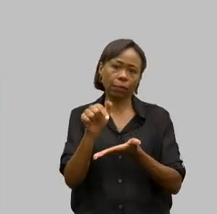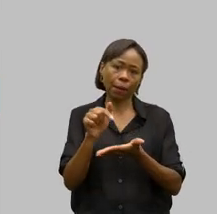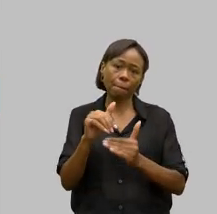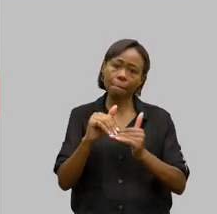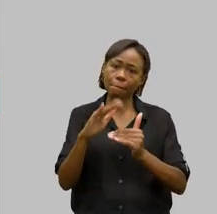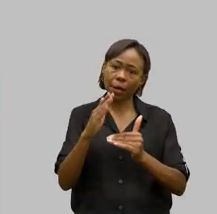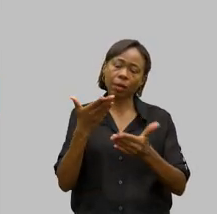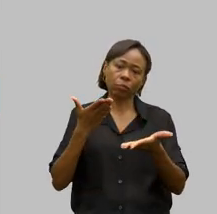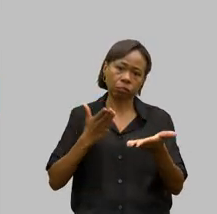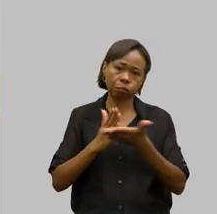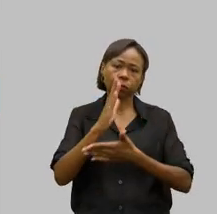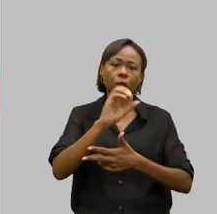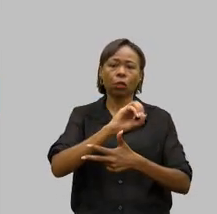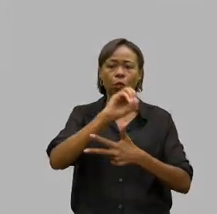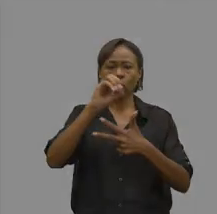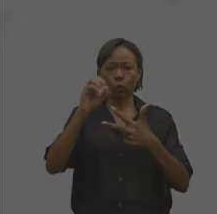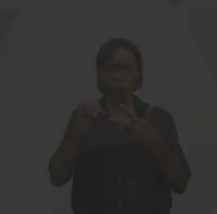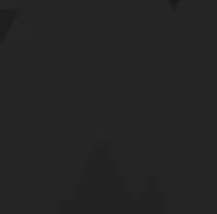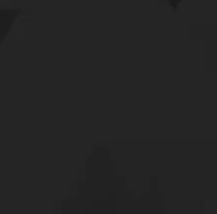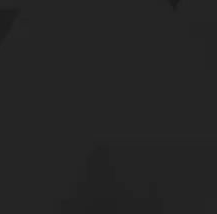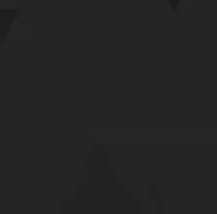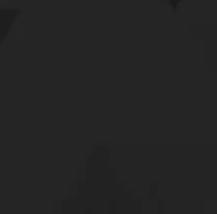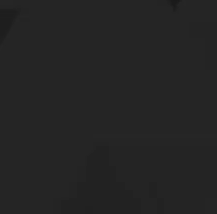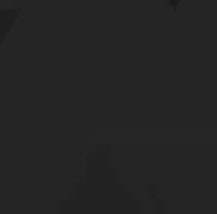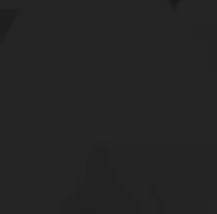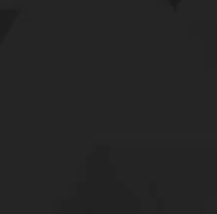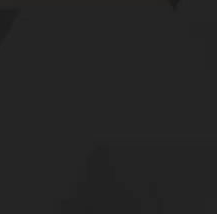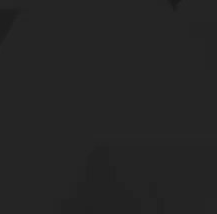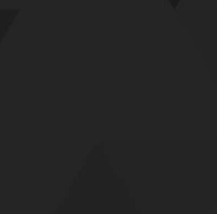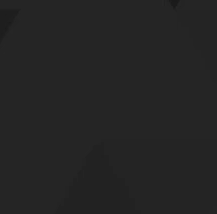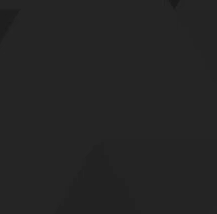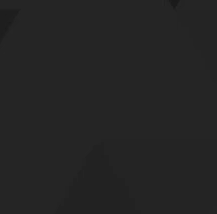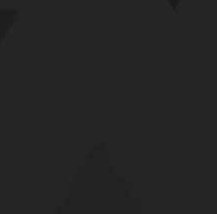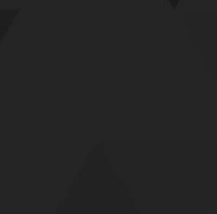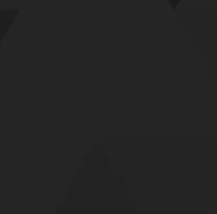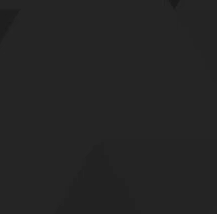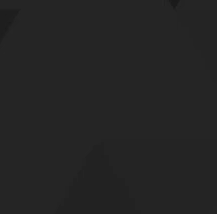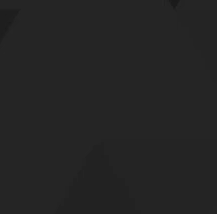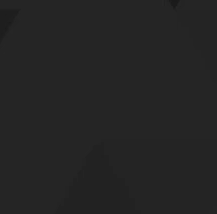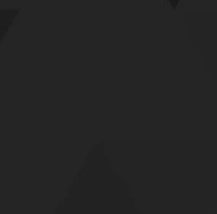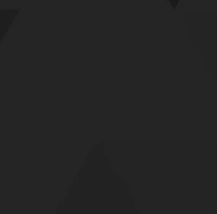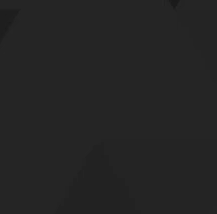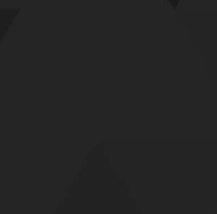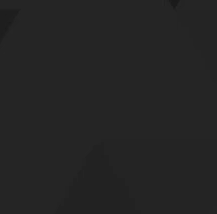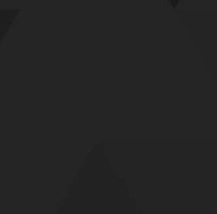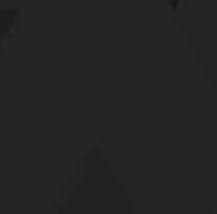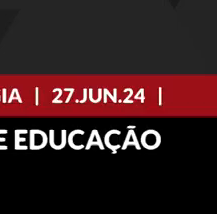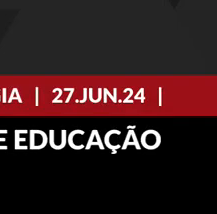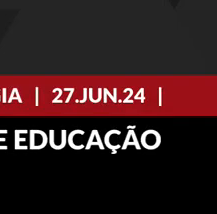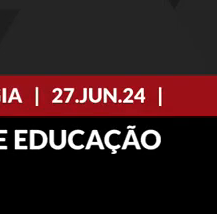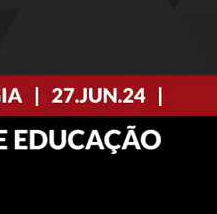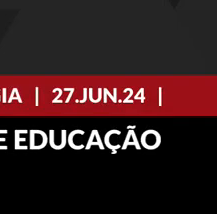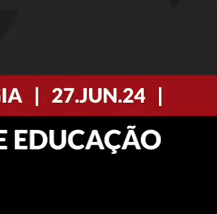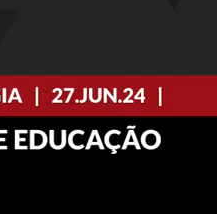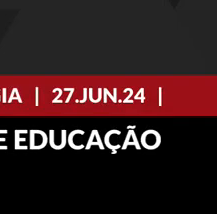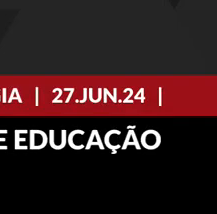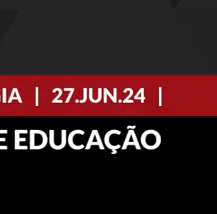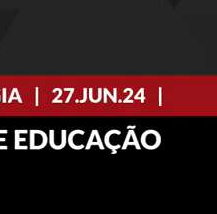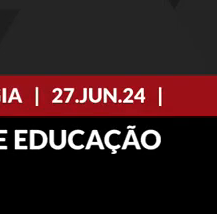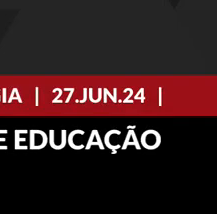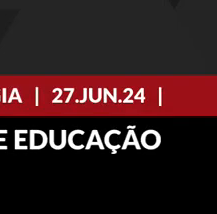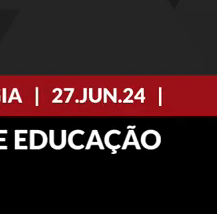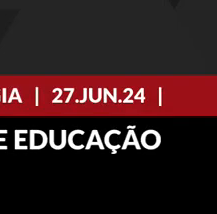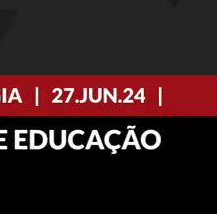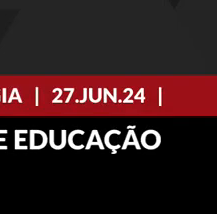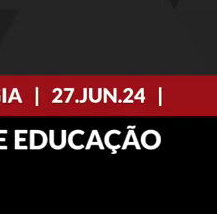aprovação dos nossos estudantes na internet. Trago também alguns investimentos de infraestrutura, que é importante, além de valorizar os professores,